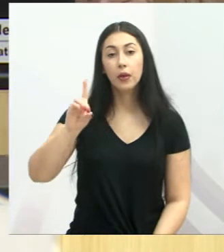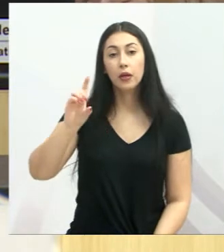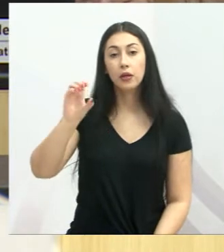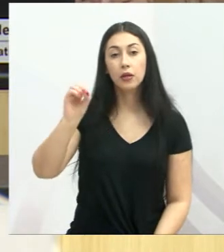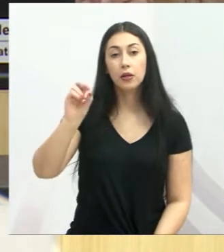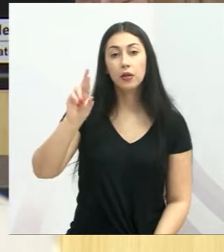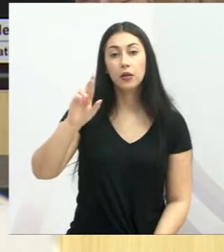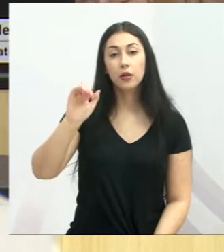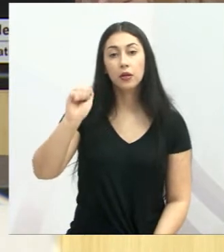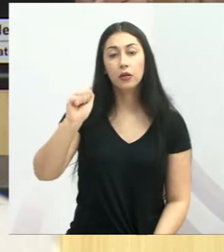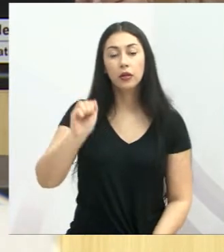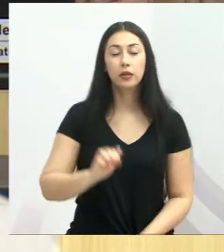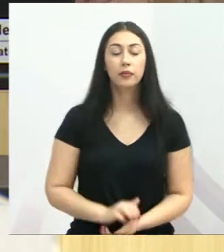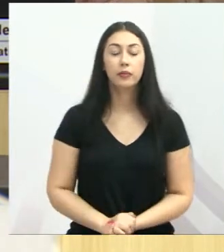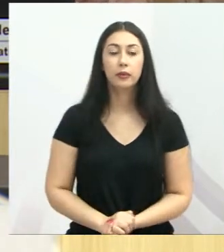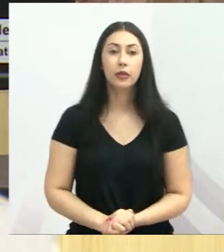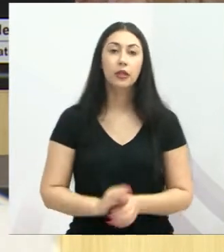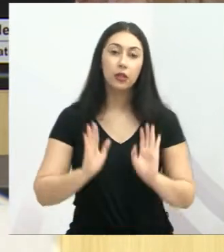Júnior.